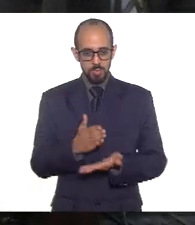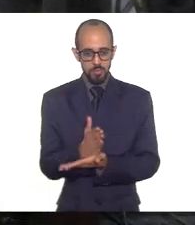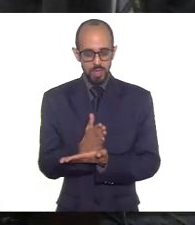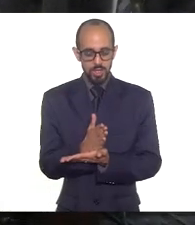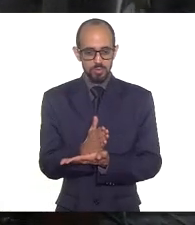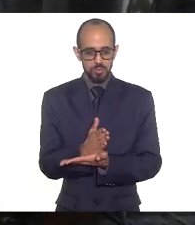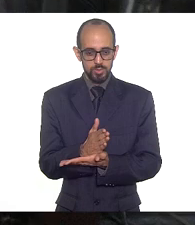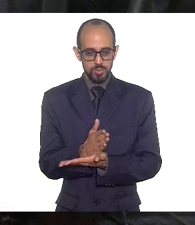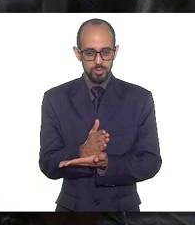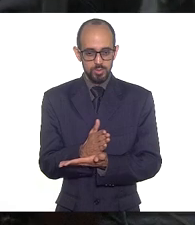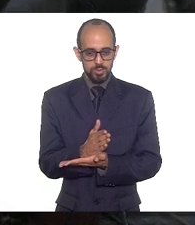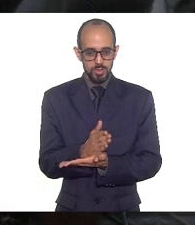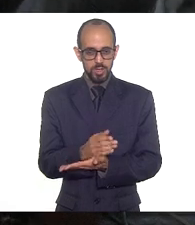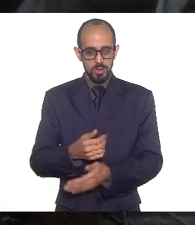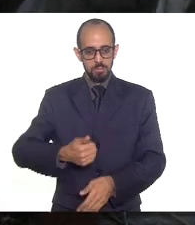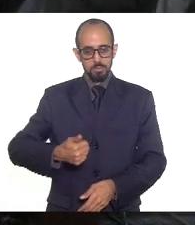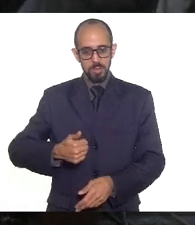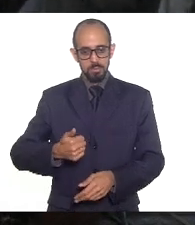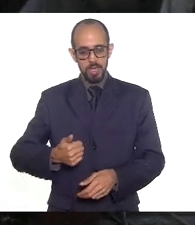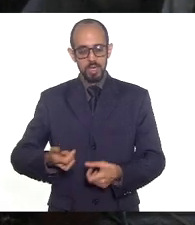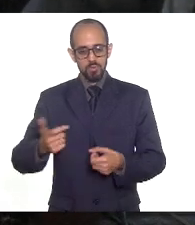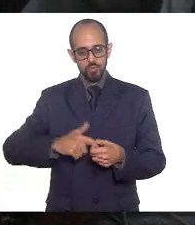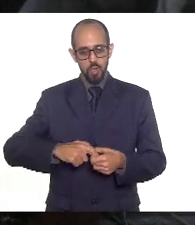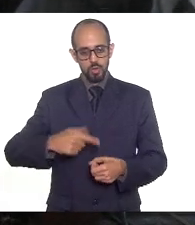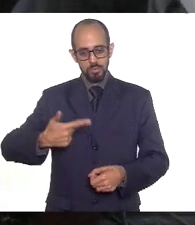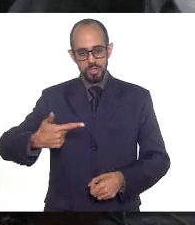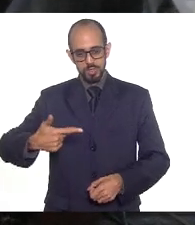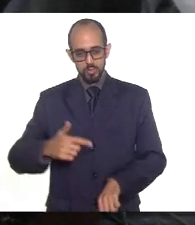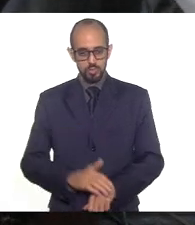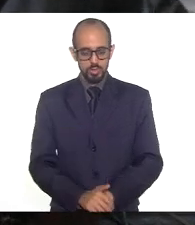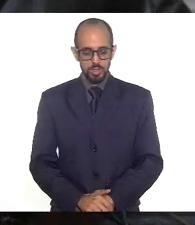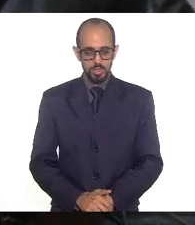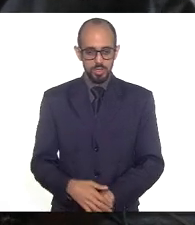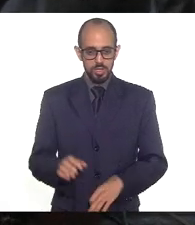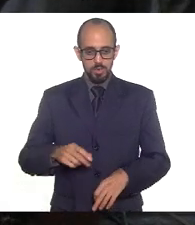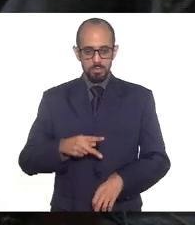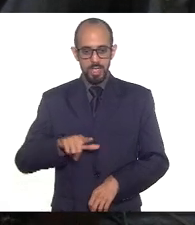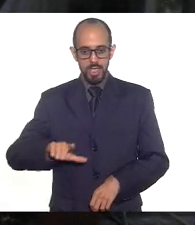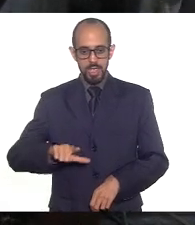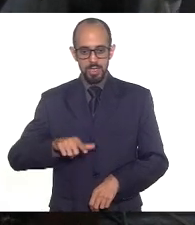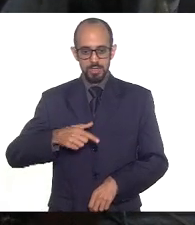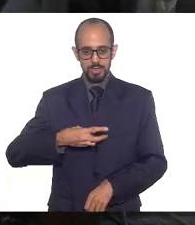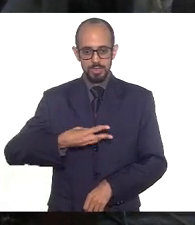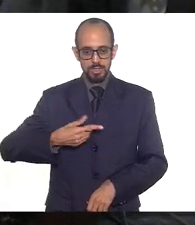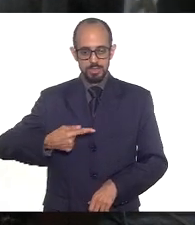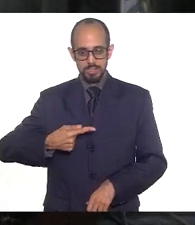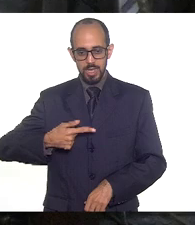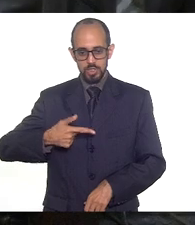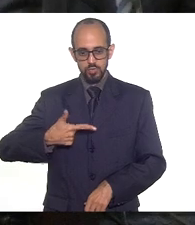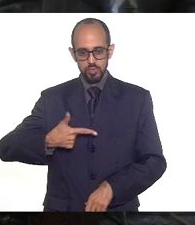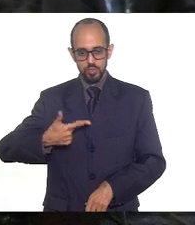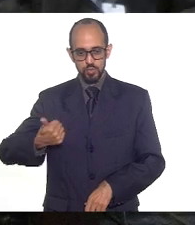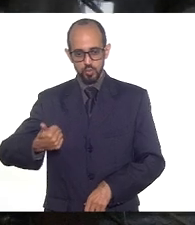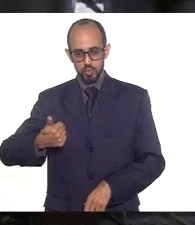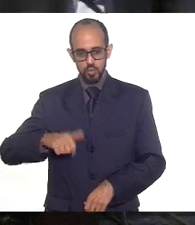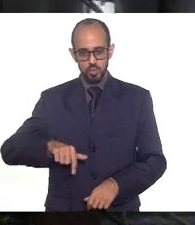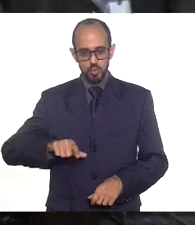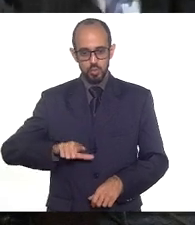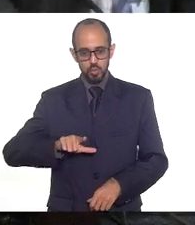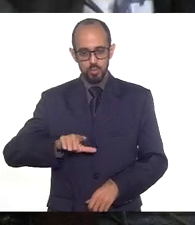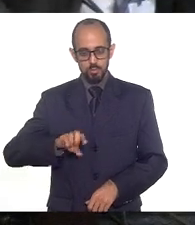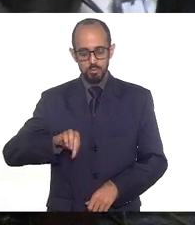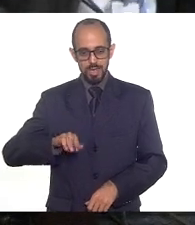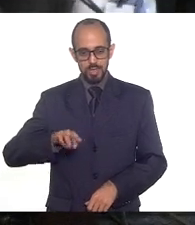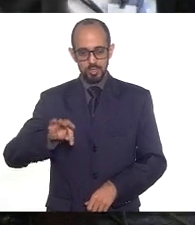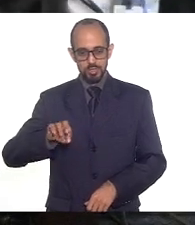então aprovado em primeiro a retorna cima da discussão Olha a great 3708 de 21 de altura Deputado Luiz Martins que cria o programa